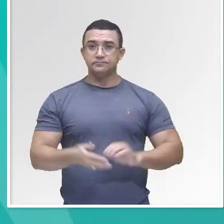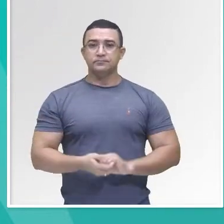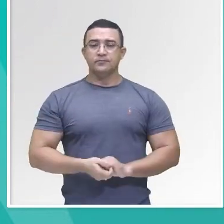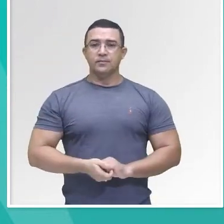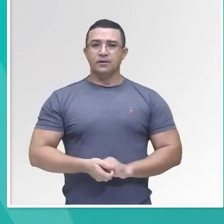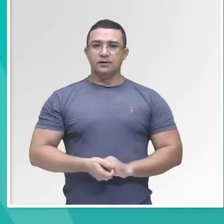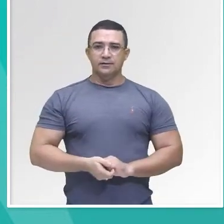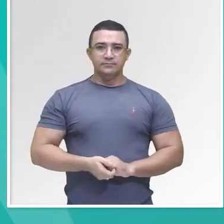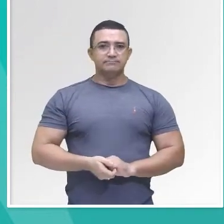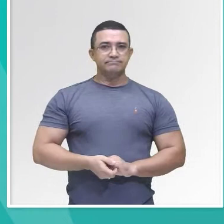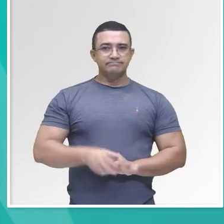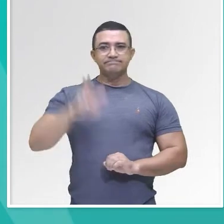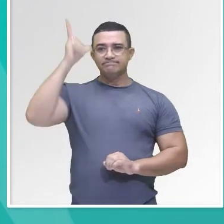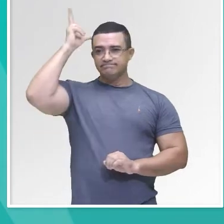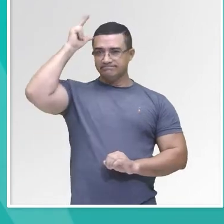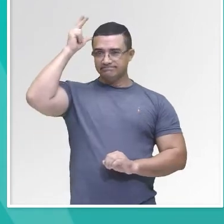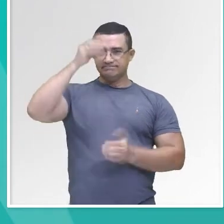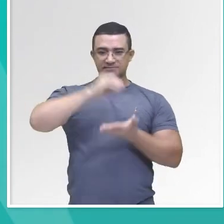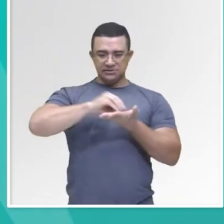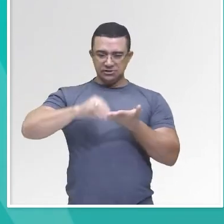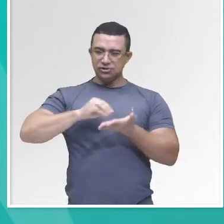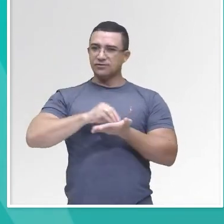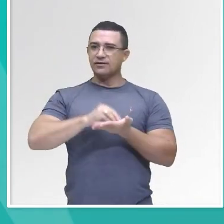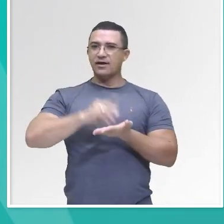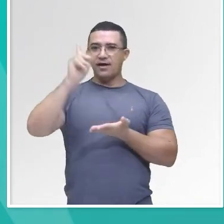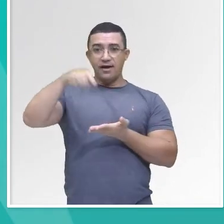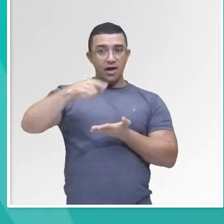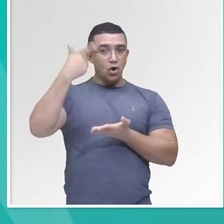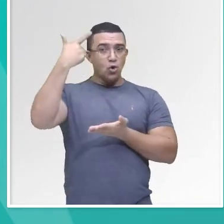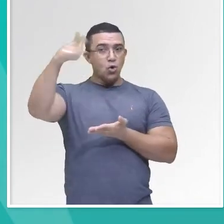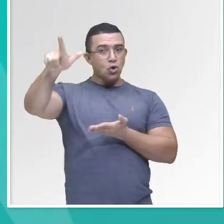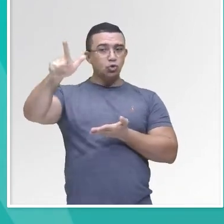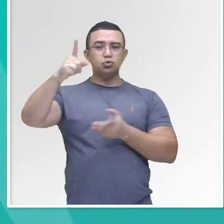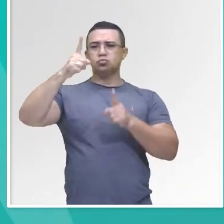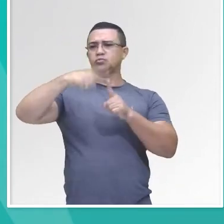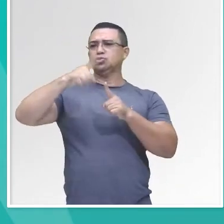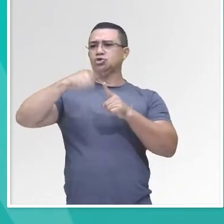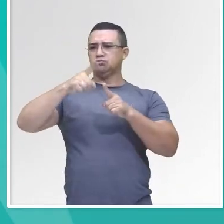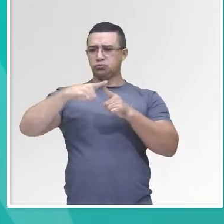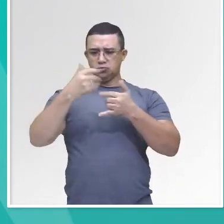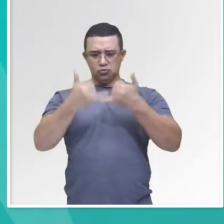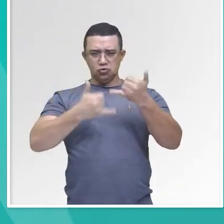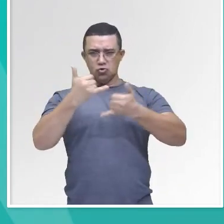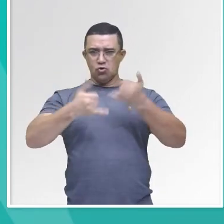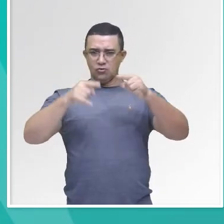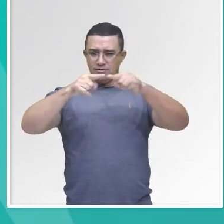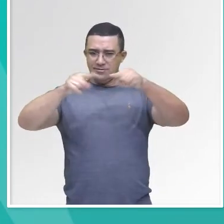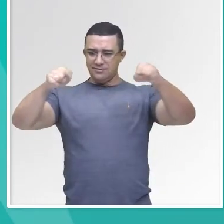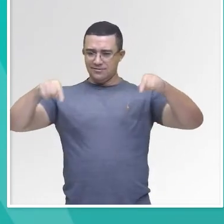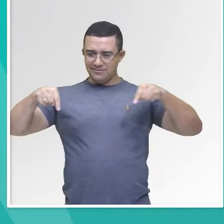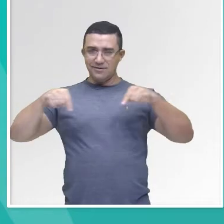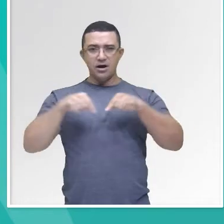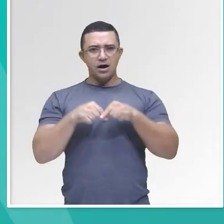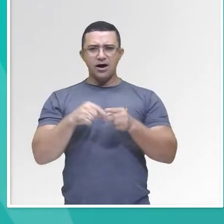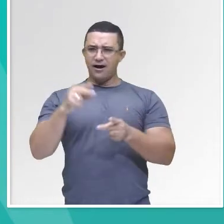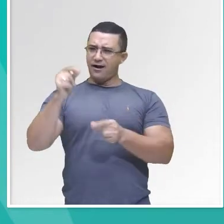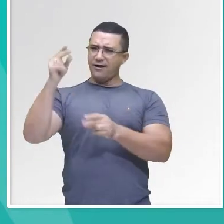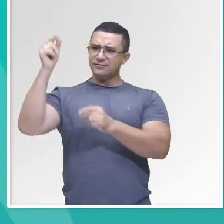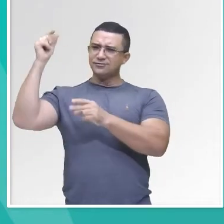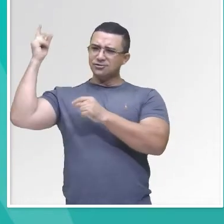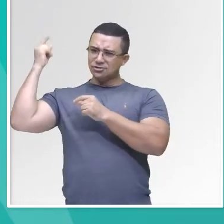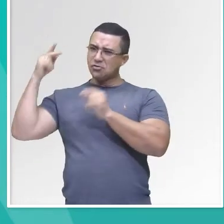de origem de outro tipo de jogo de tabuleiro. É do jogo antigo